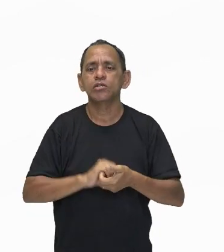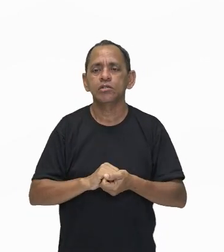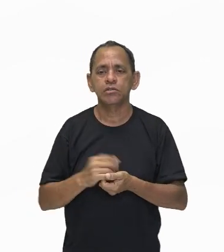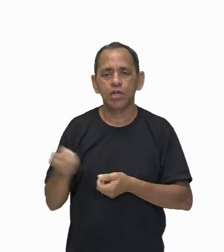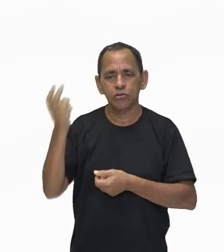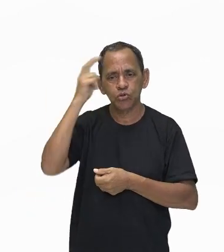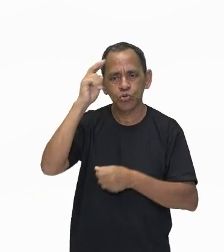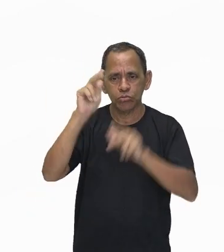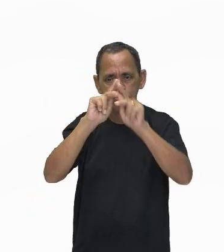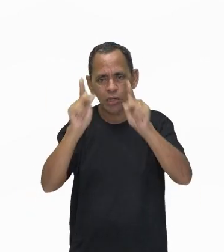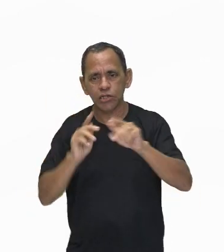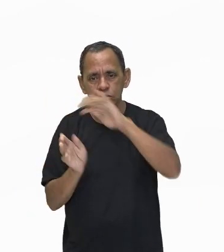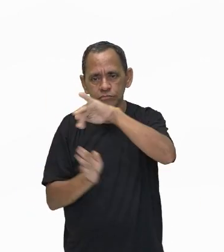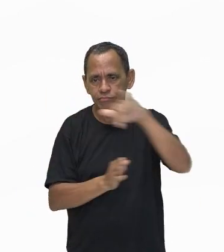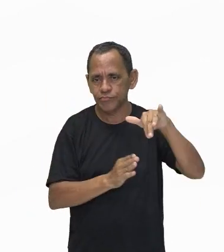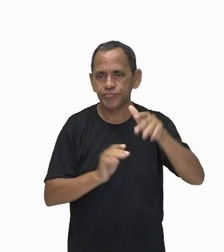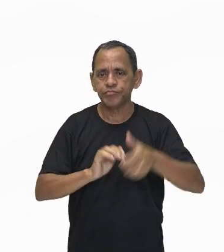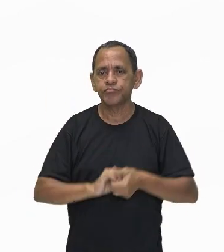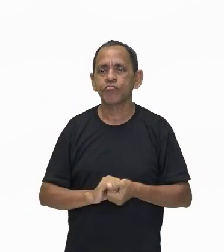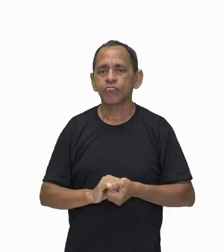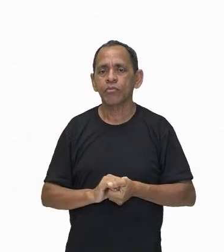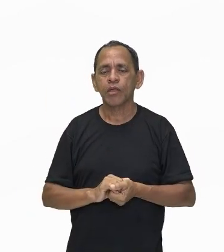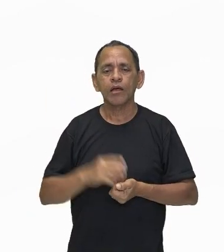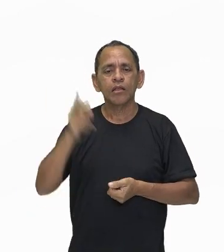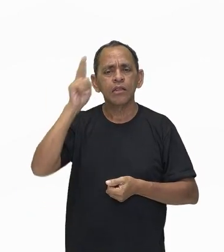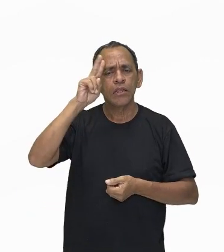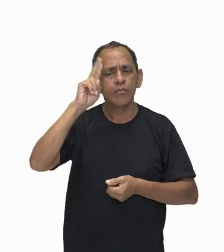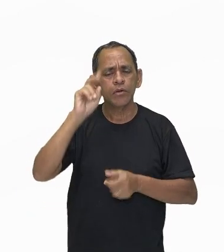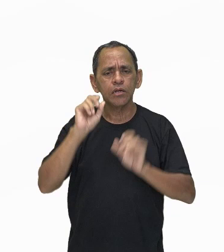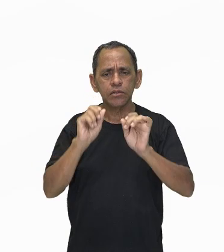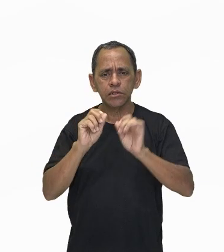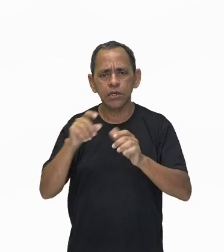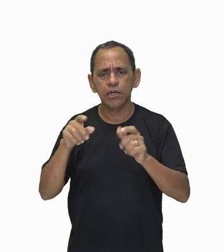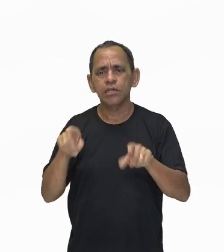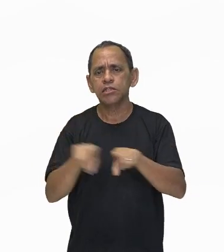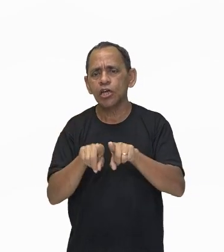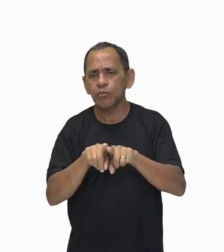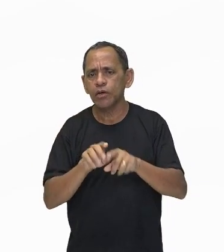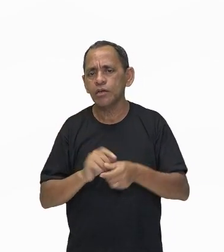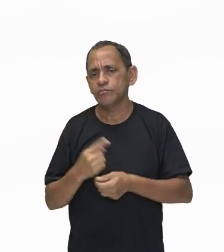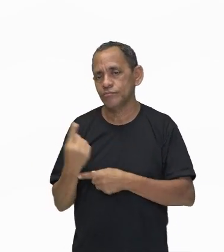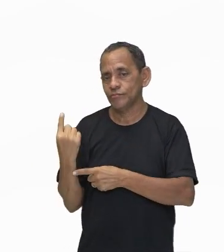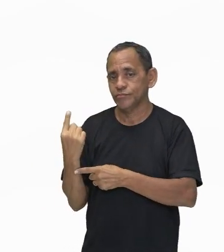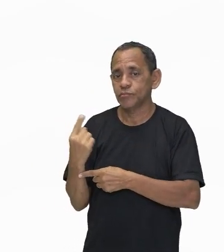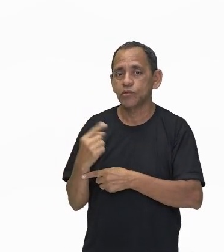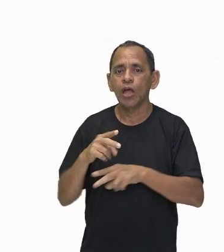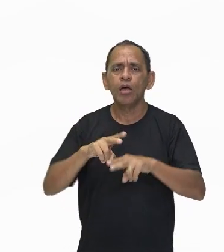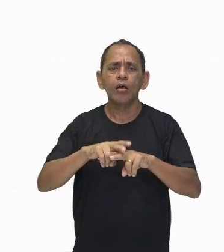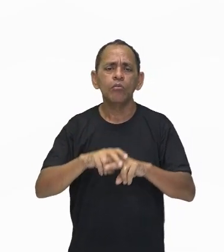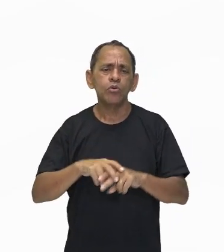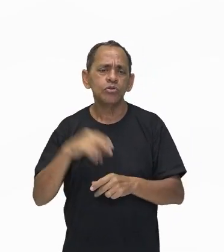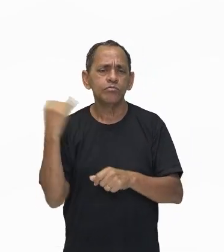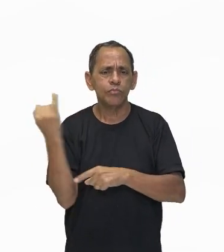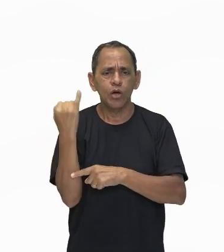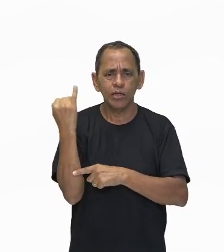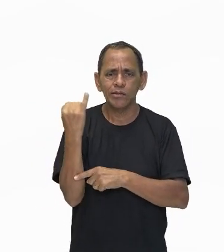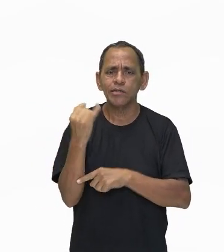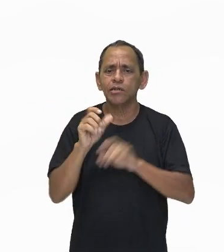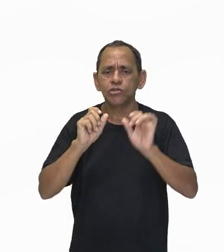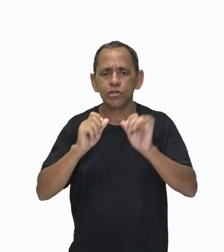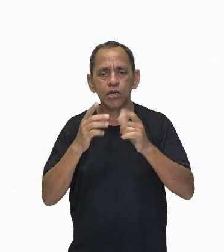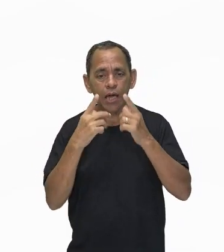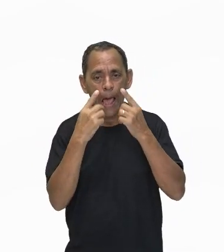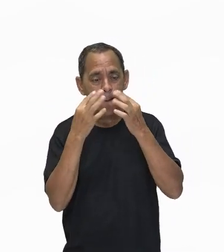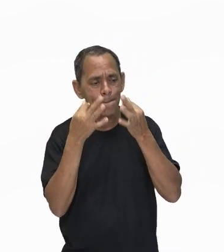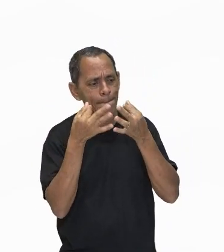vamos continuando. Olha só, lembrando, então, aí para vocês, por isso é importante ficarmos atentos,